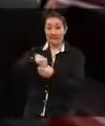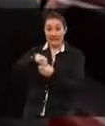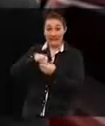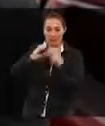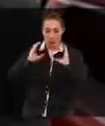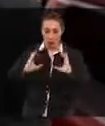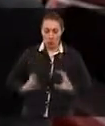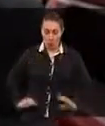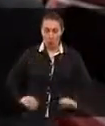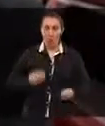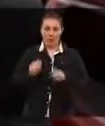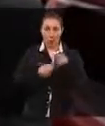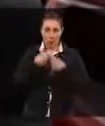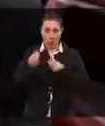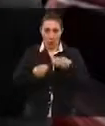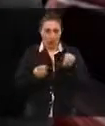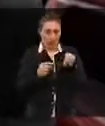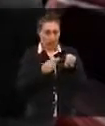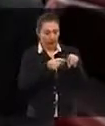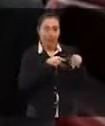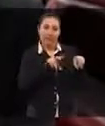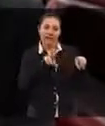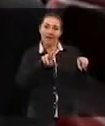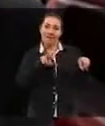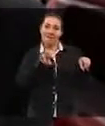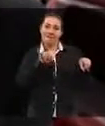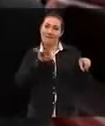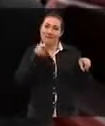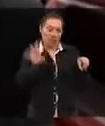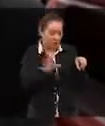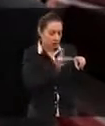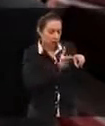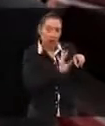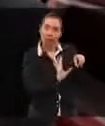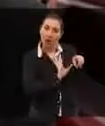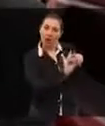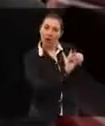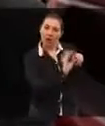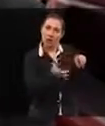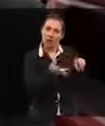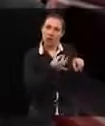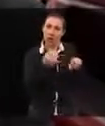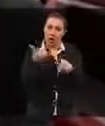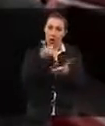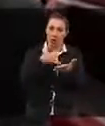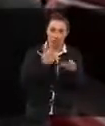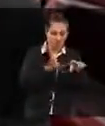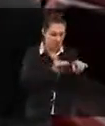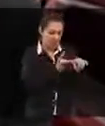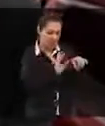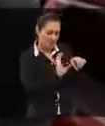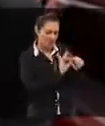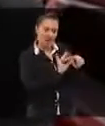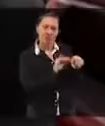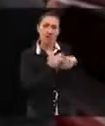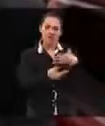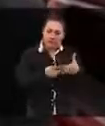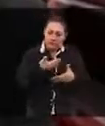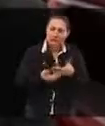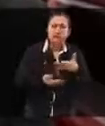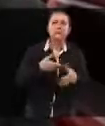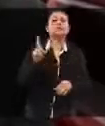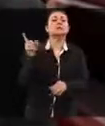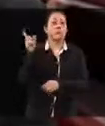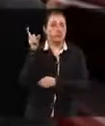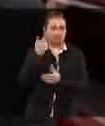nossas artérias, e elas vão formando placas de ateroma, tá? E elas vão, com o tempo, elas geram um processo inflamatório,